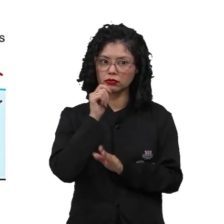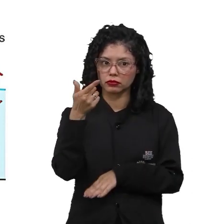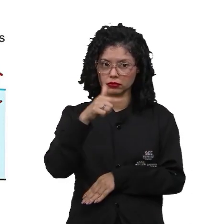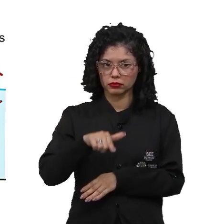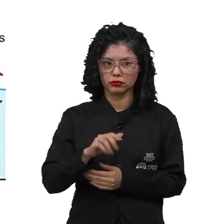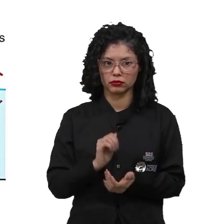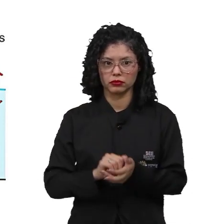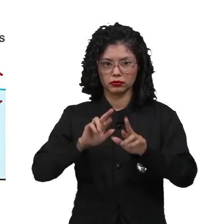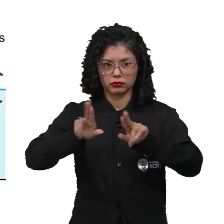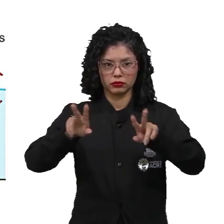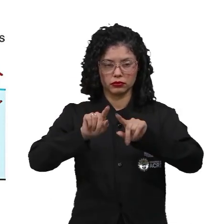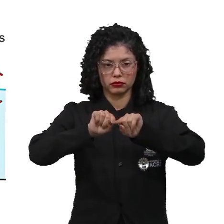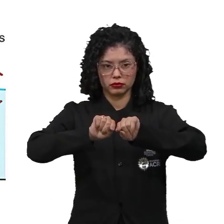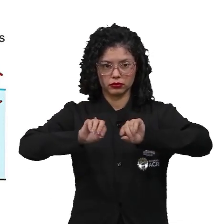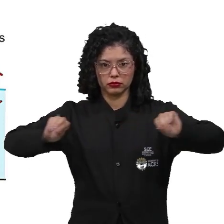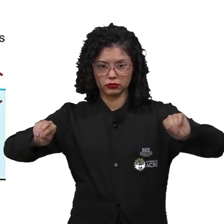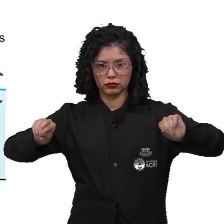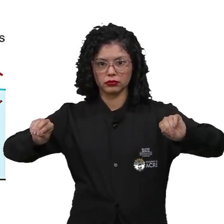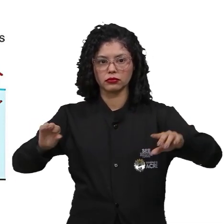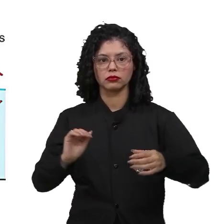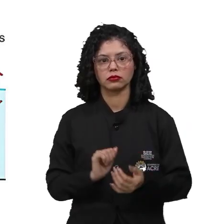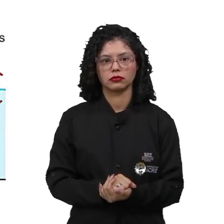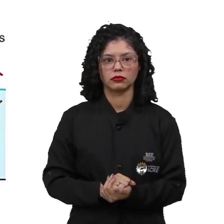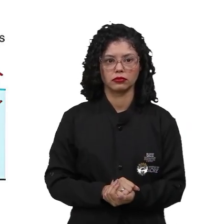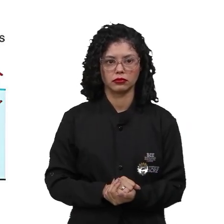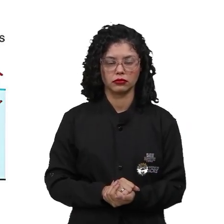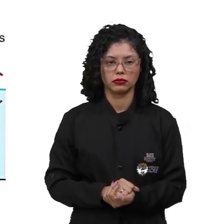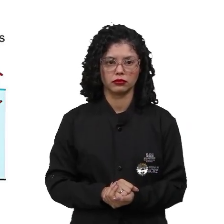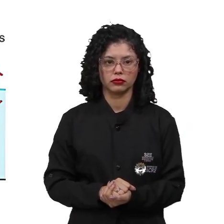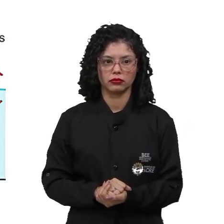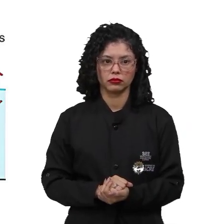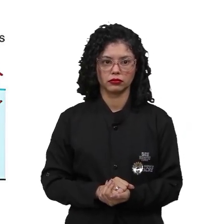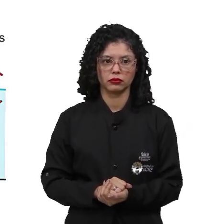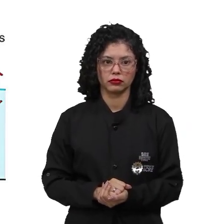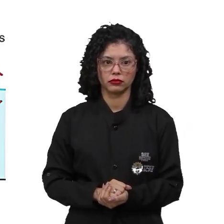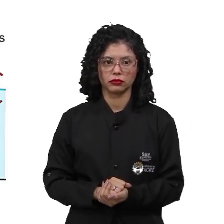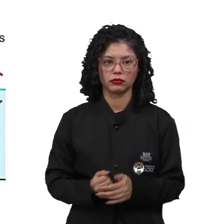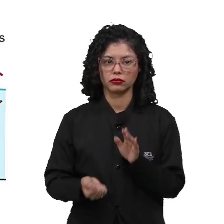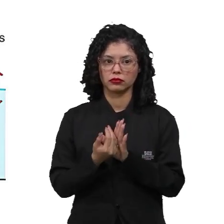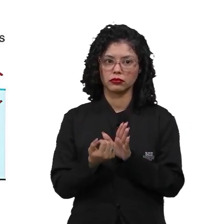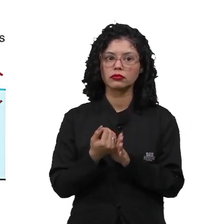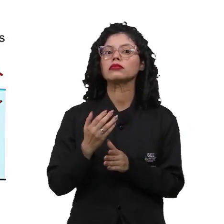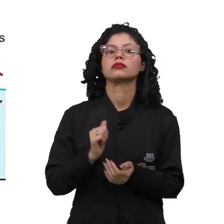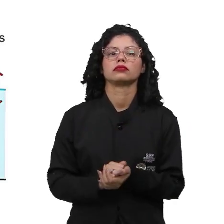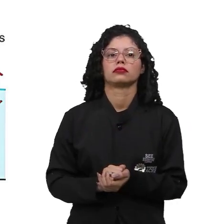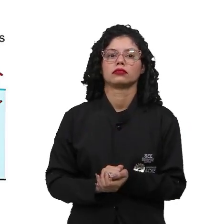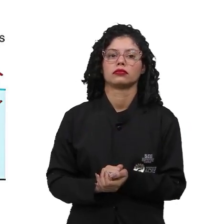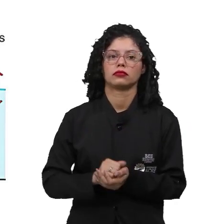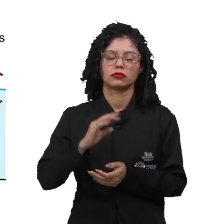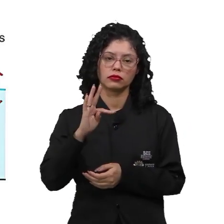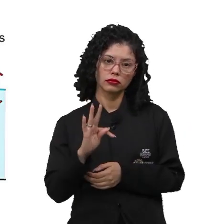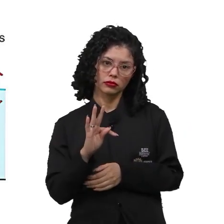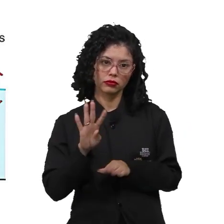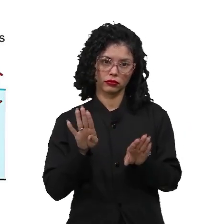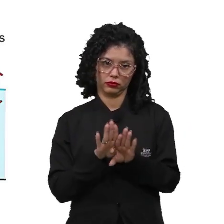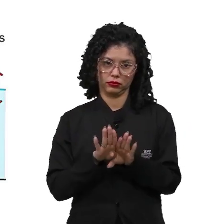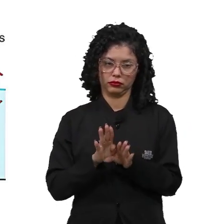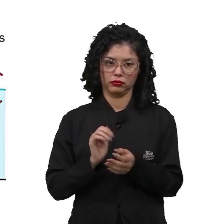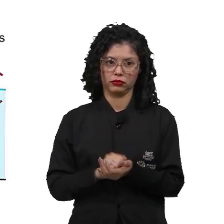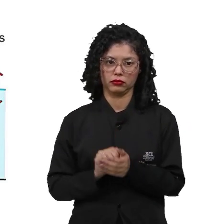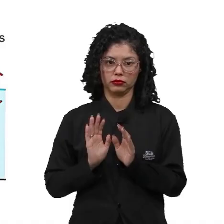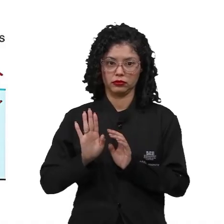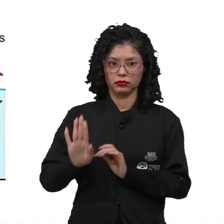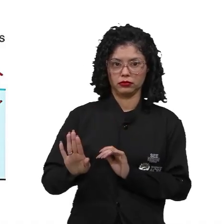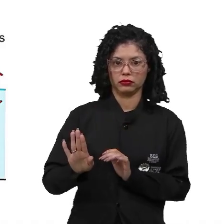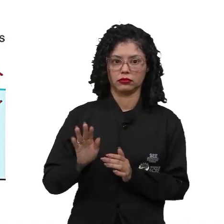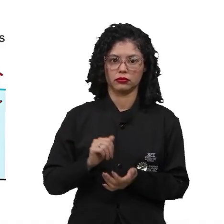de diferenciação, né? Então, os linfócitos B vão produzir os anticorpos, os linfócitos T, né, vão ficar